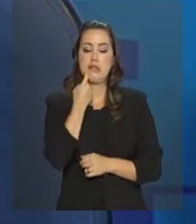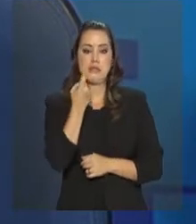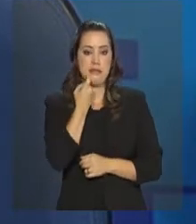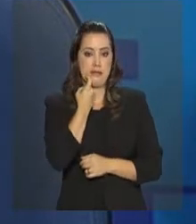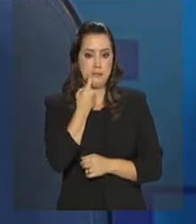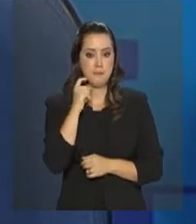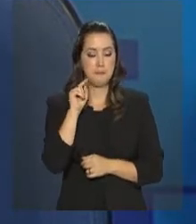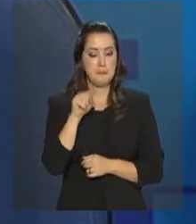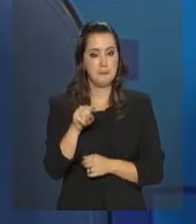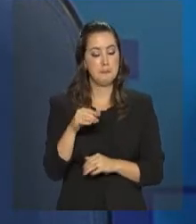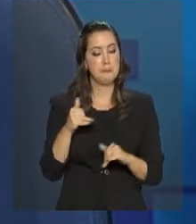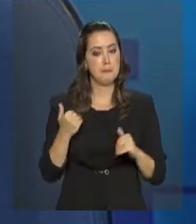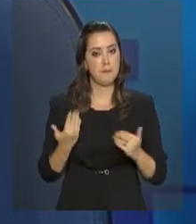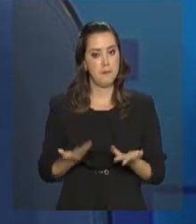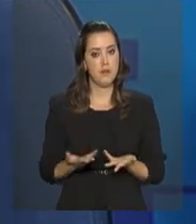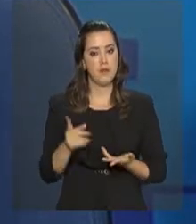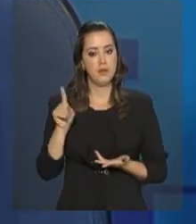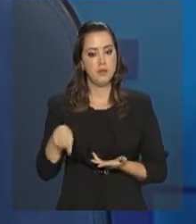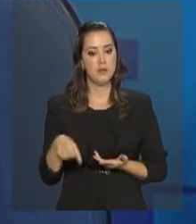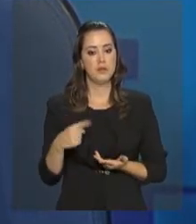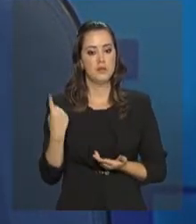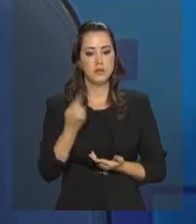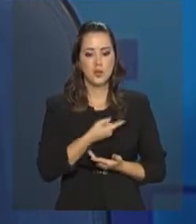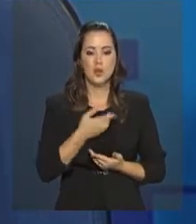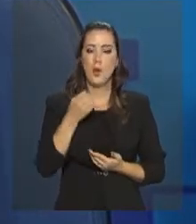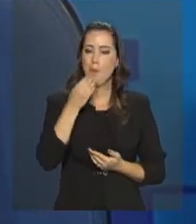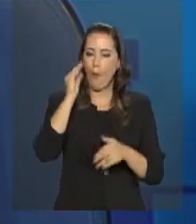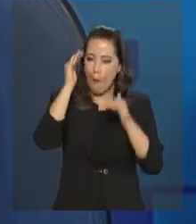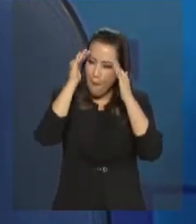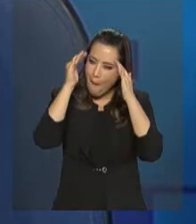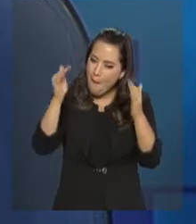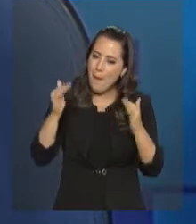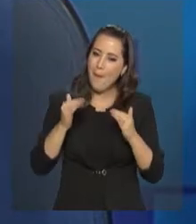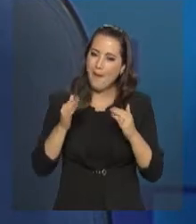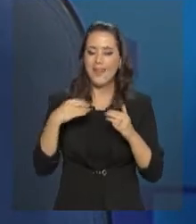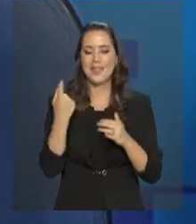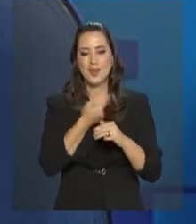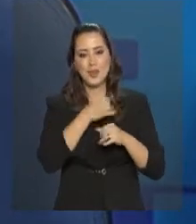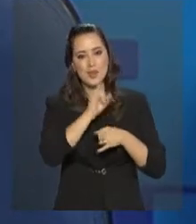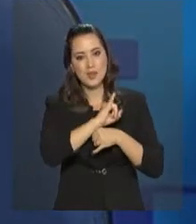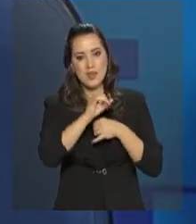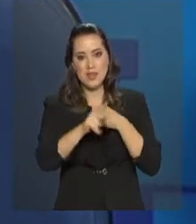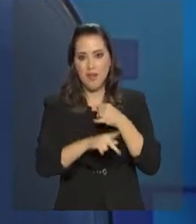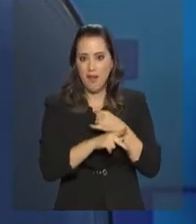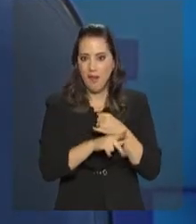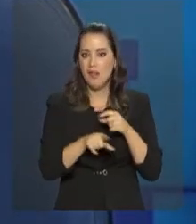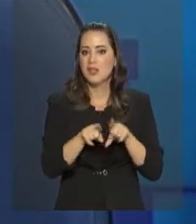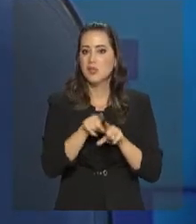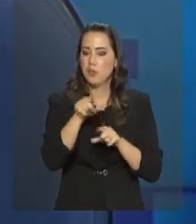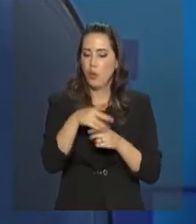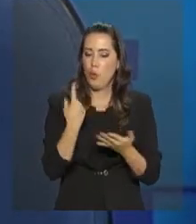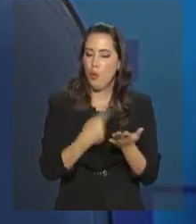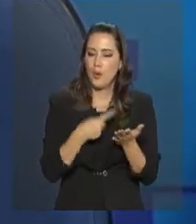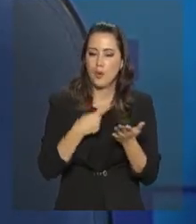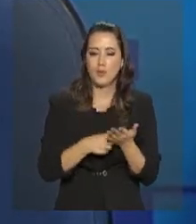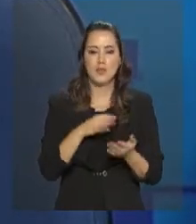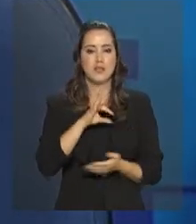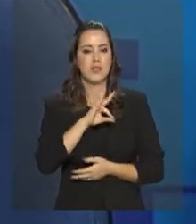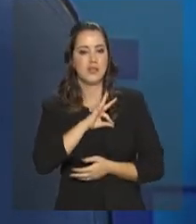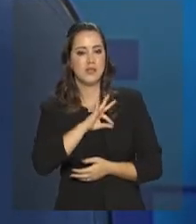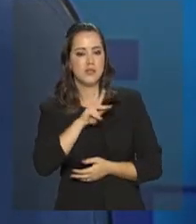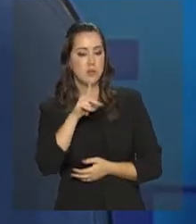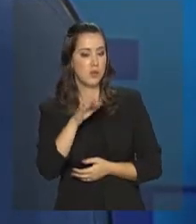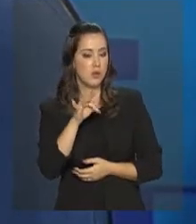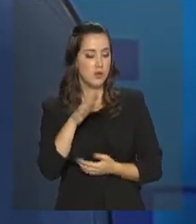sexta-feira, e isso muito nos honra e revela o caráter de compromisso da Polícia Federal